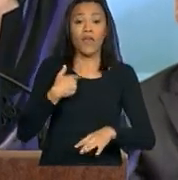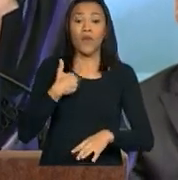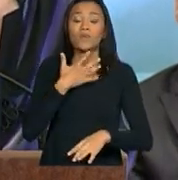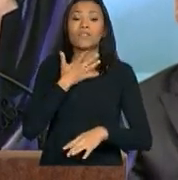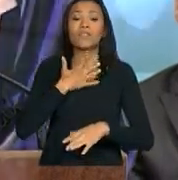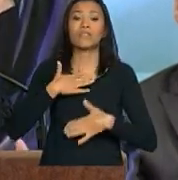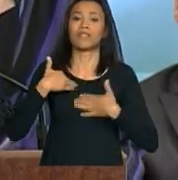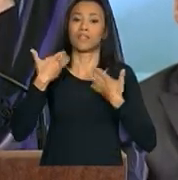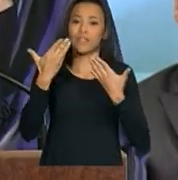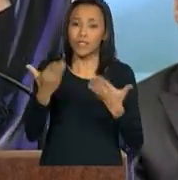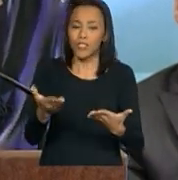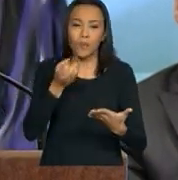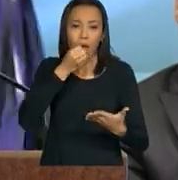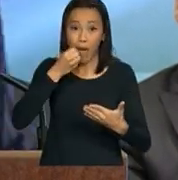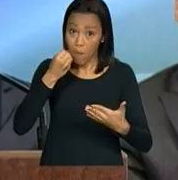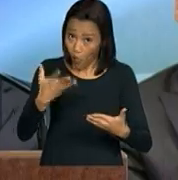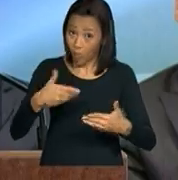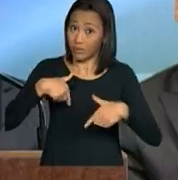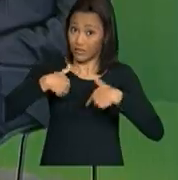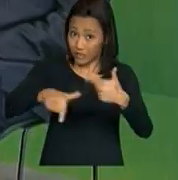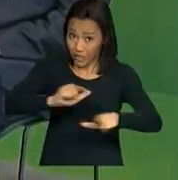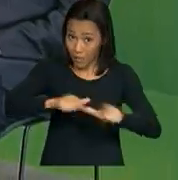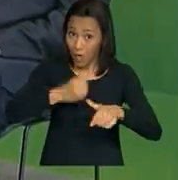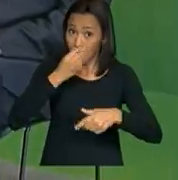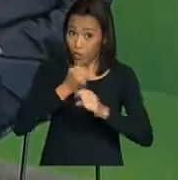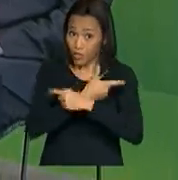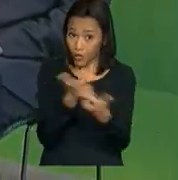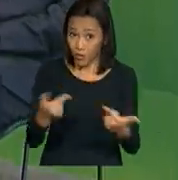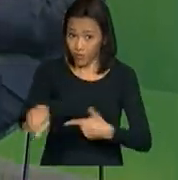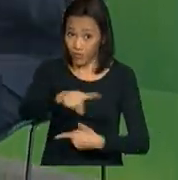além de muito trabalho muito boa